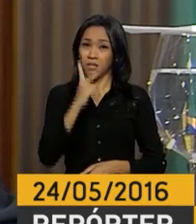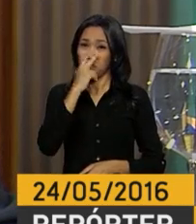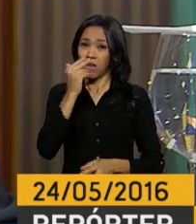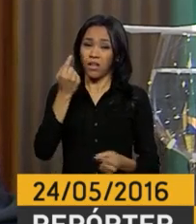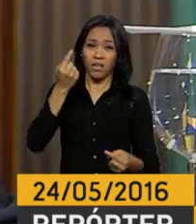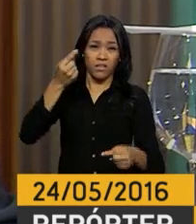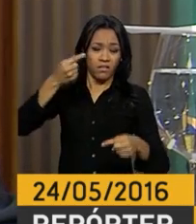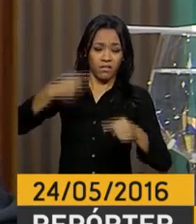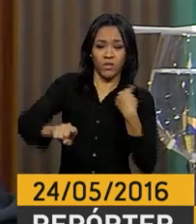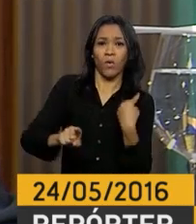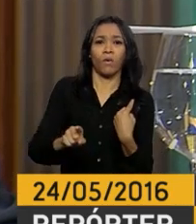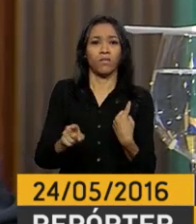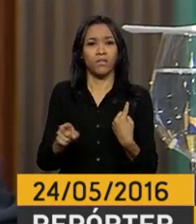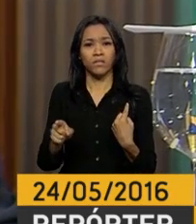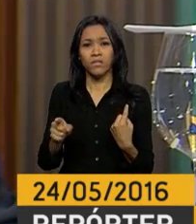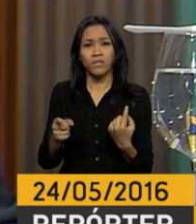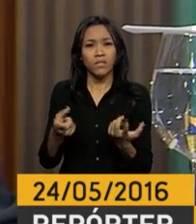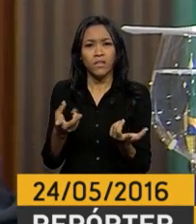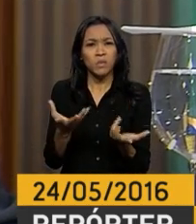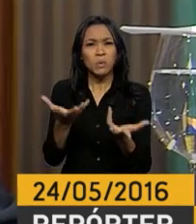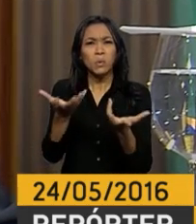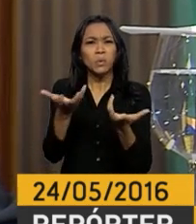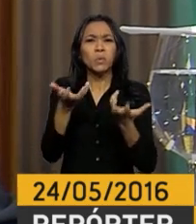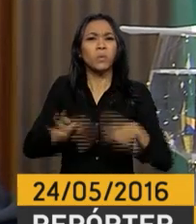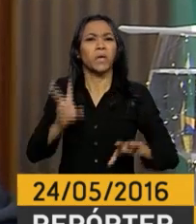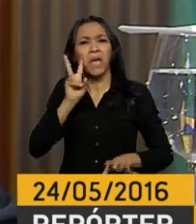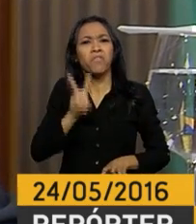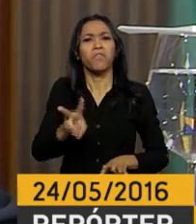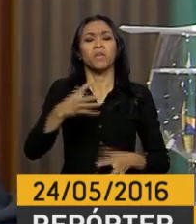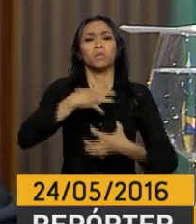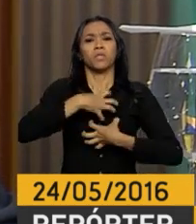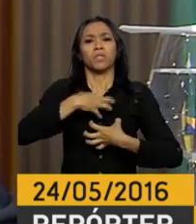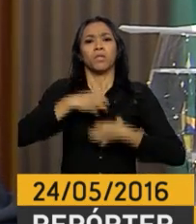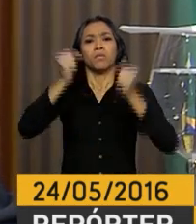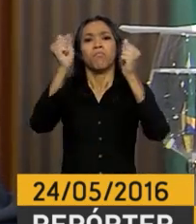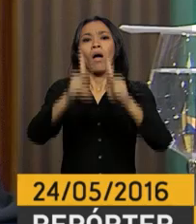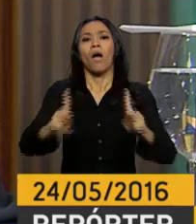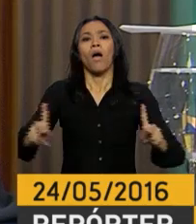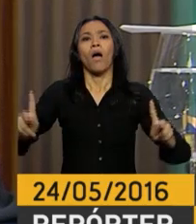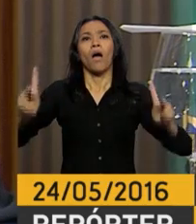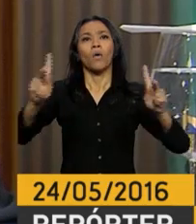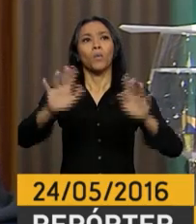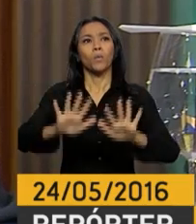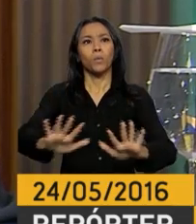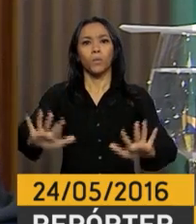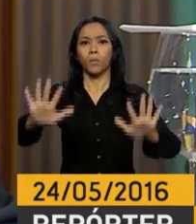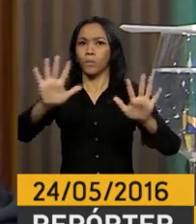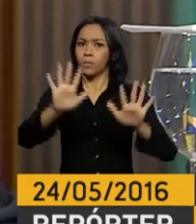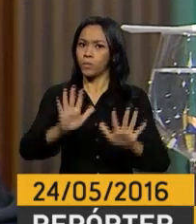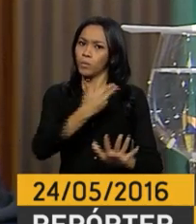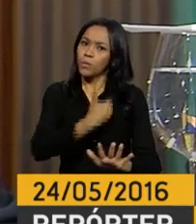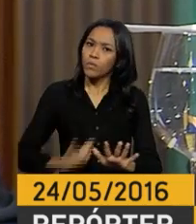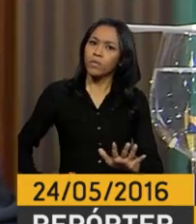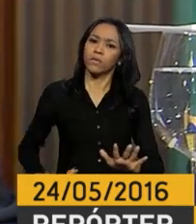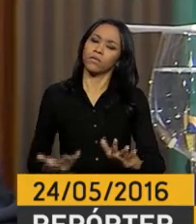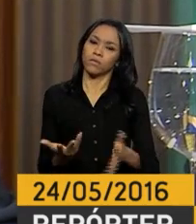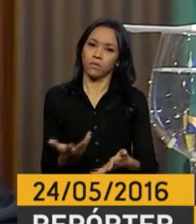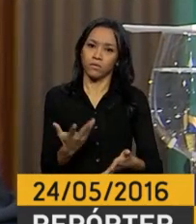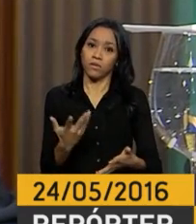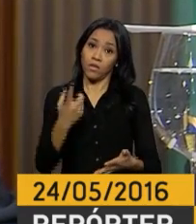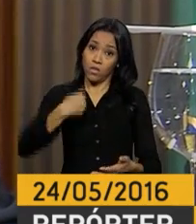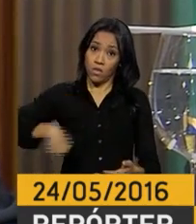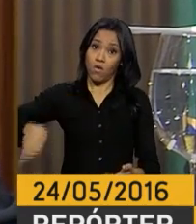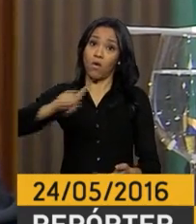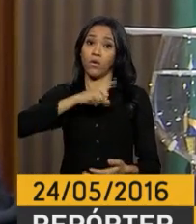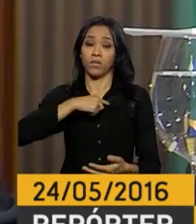discordância com a tranquilidade institucional do nosso país. Nós todos, sem exceção, estamos